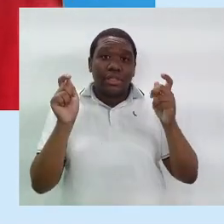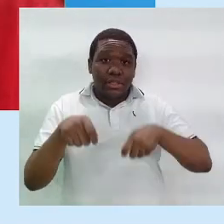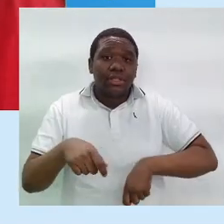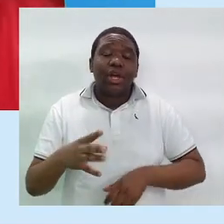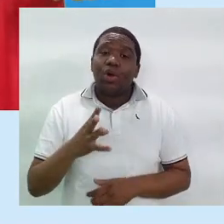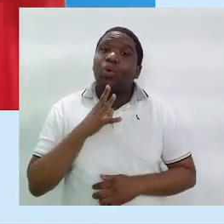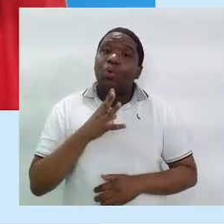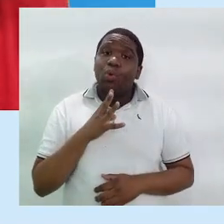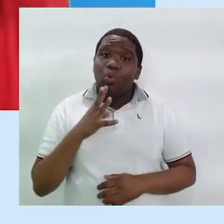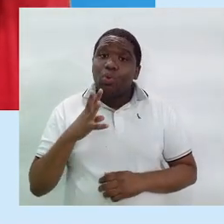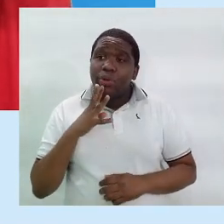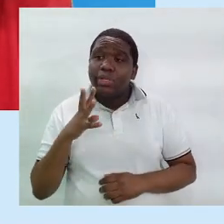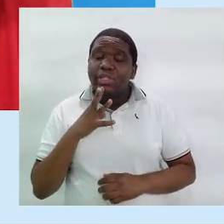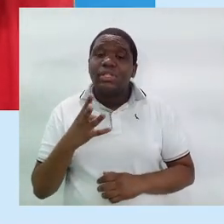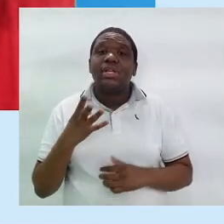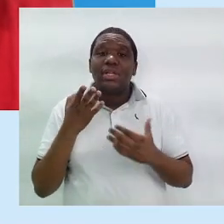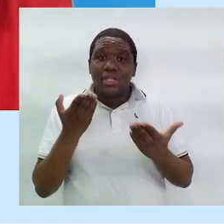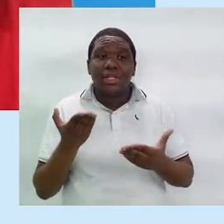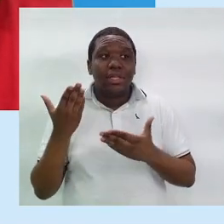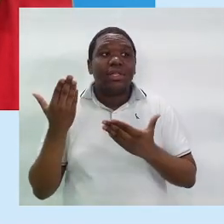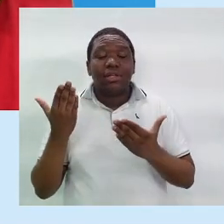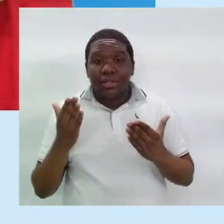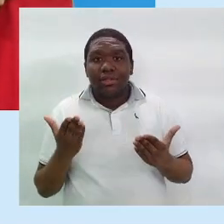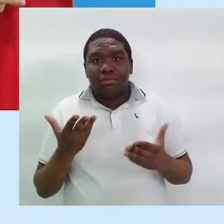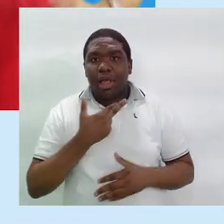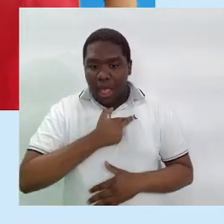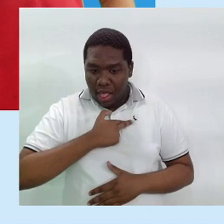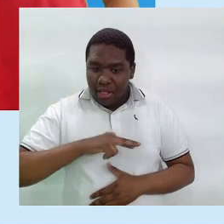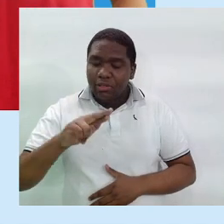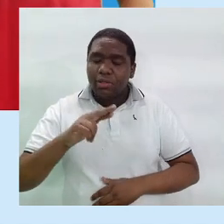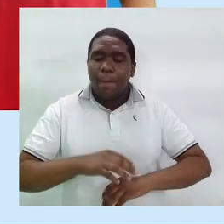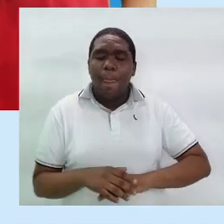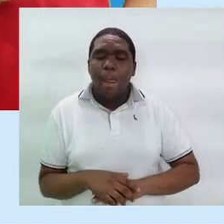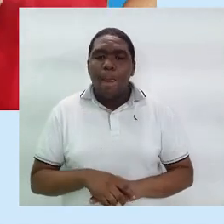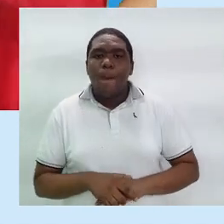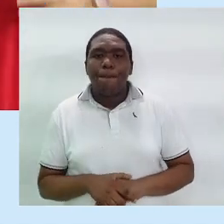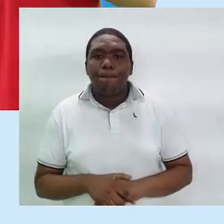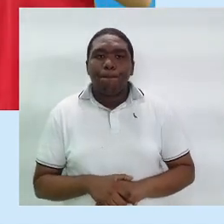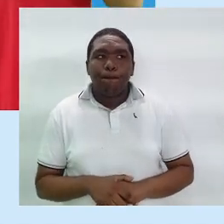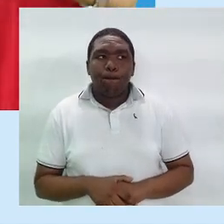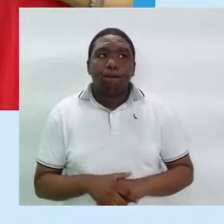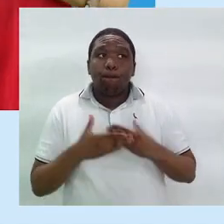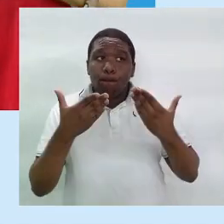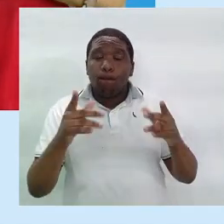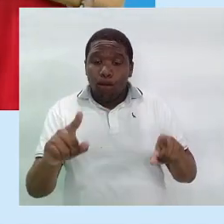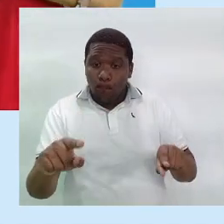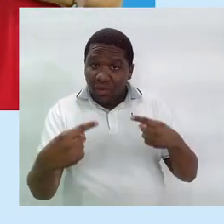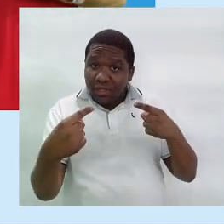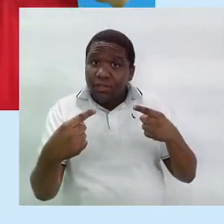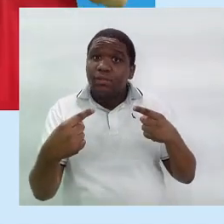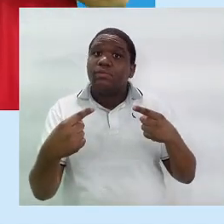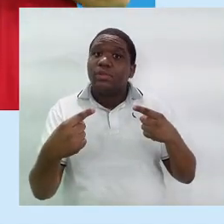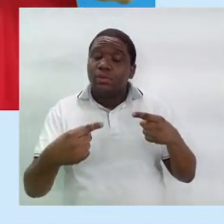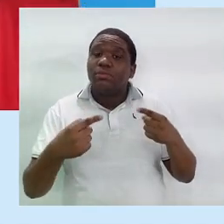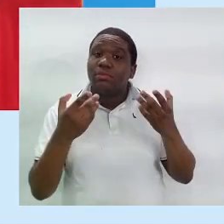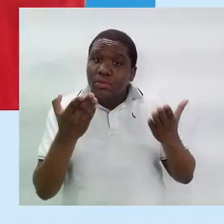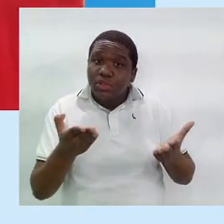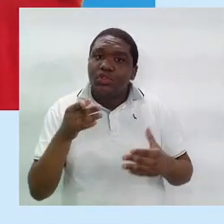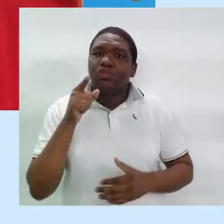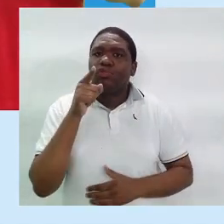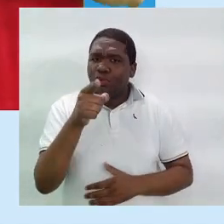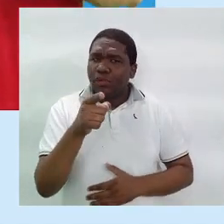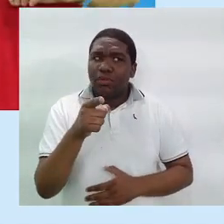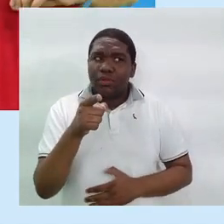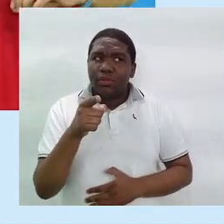não é? Um pouco mais essa tradição religiosa. E fico como desafio, certo? Justamente é